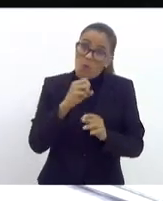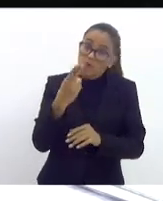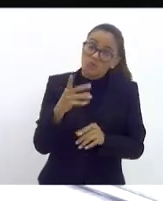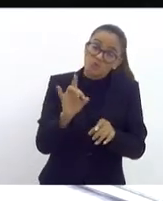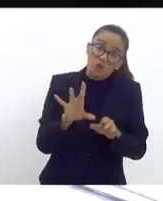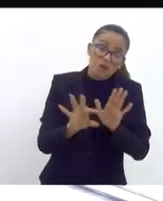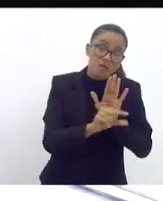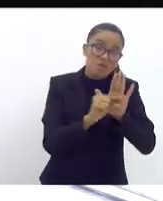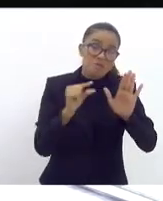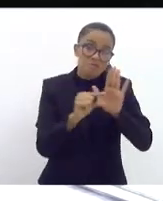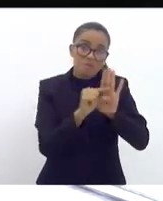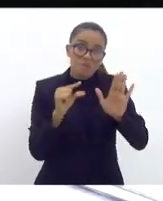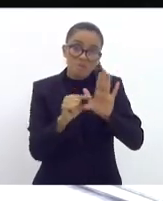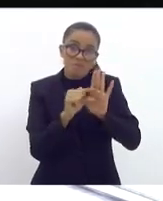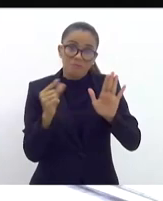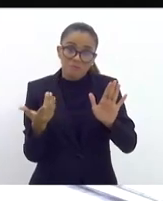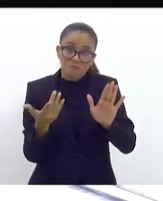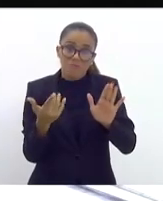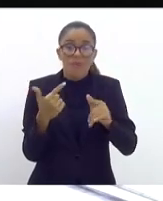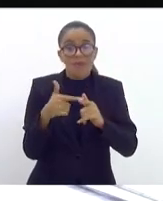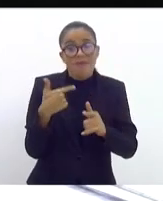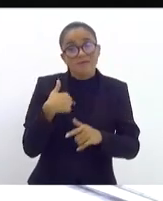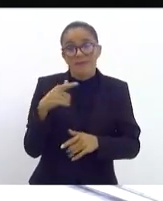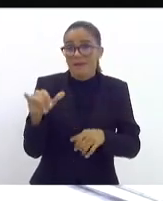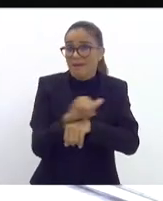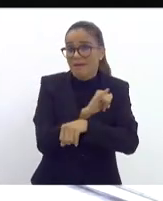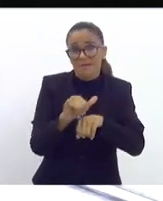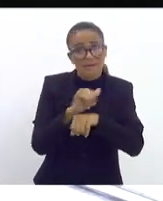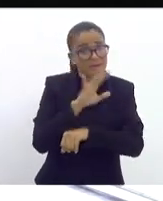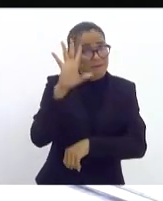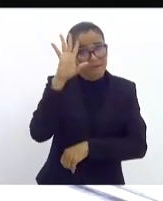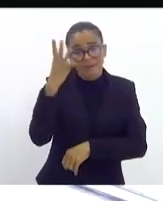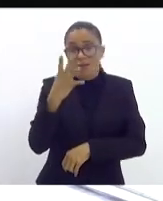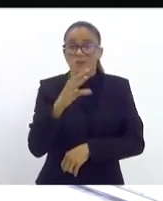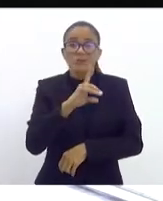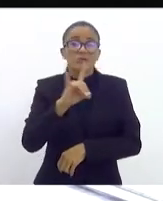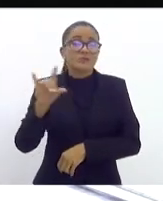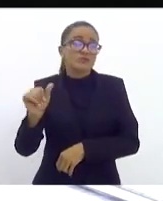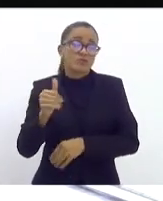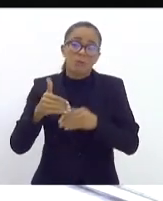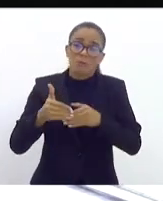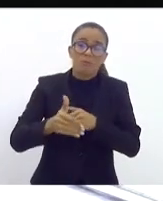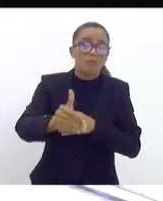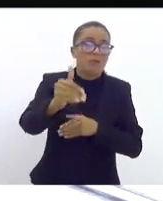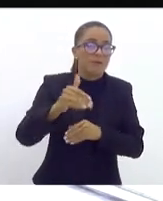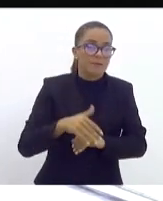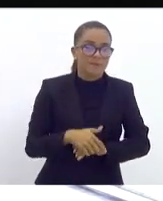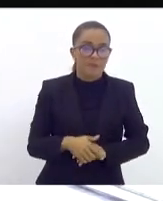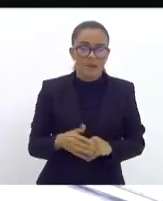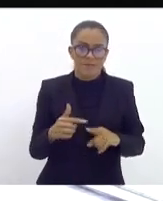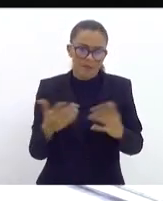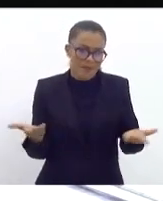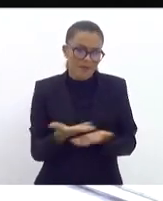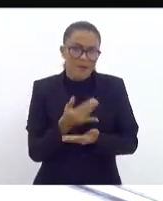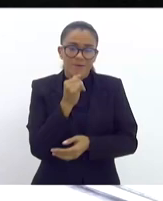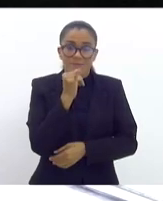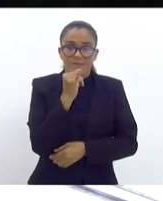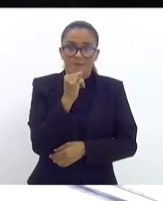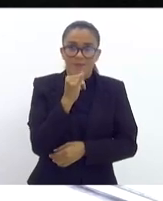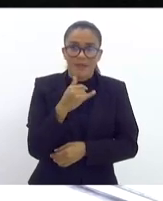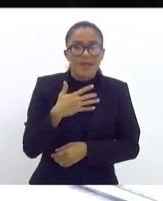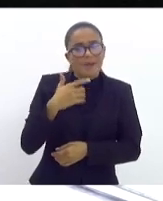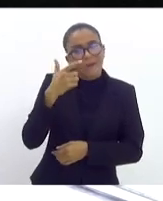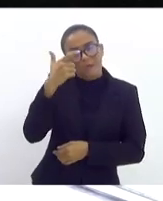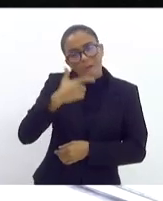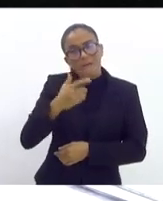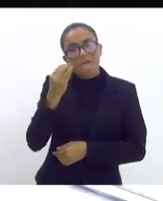porque essa passa a ser o caminho de um dia X em diante porque agora mesmo eu